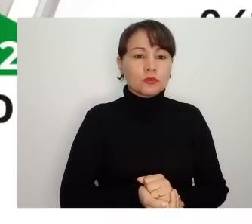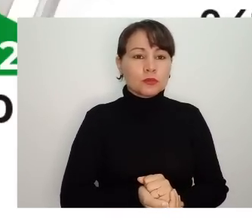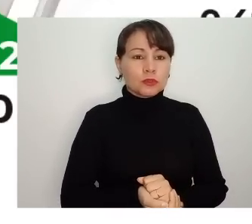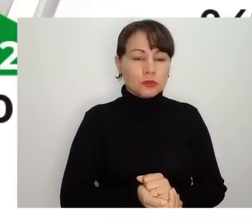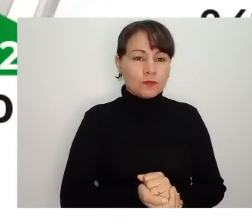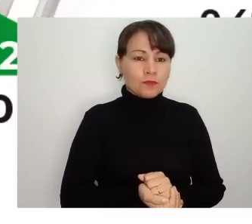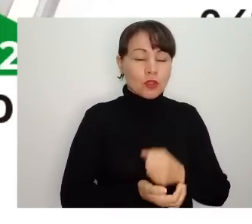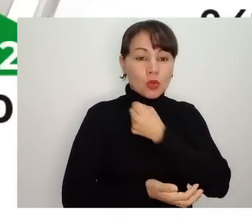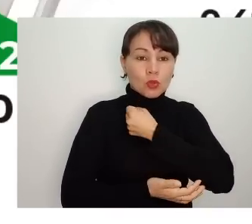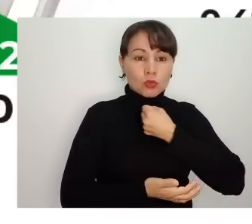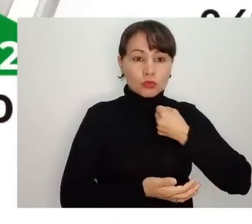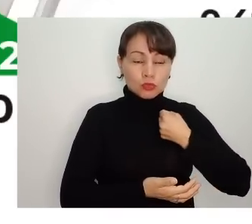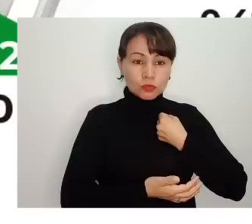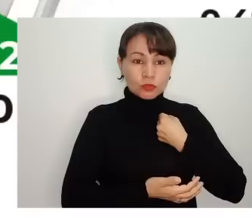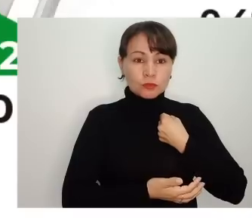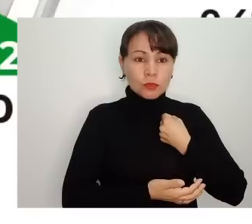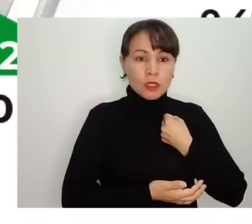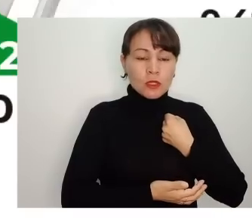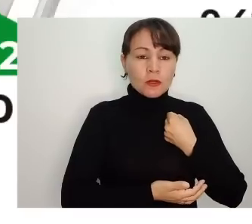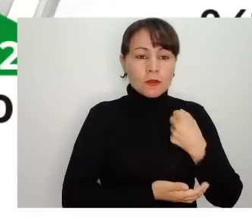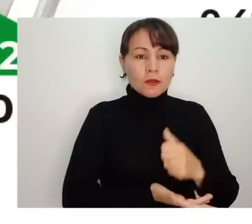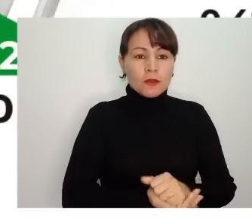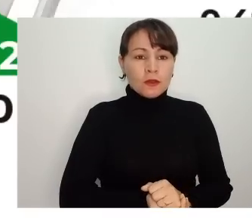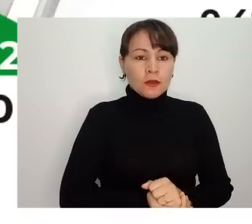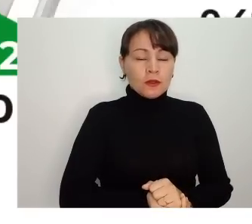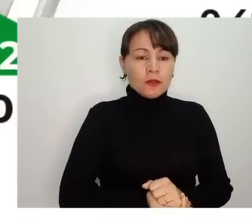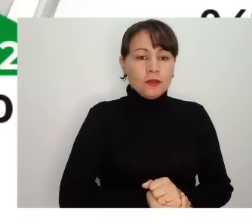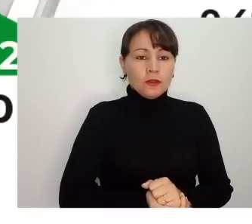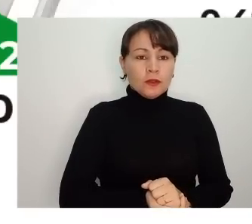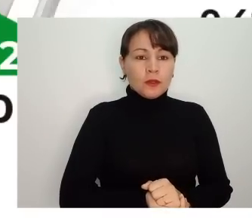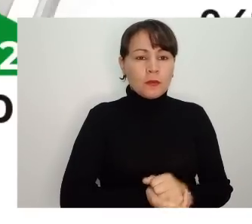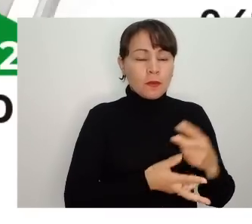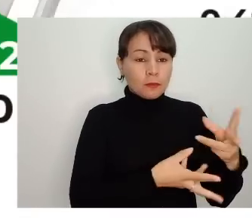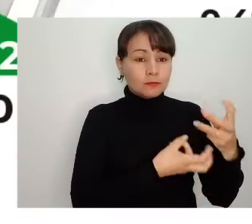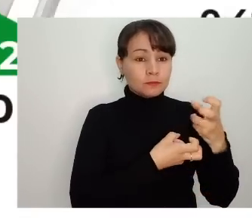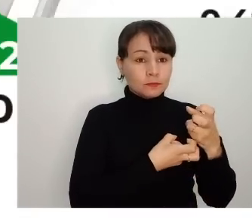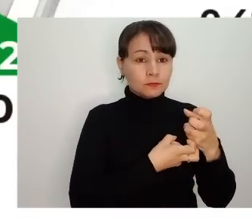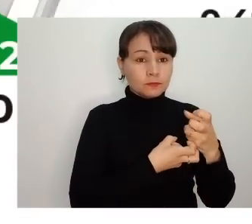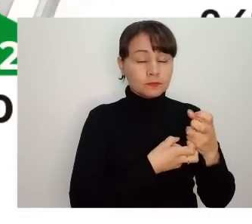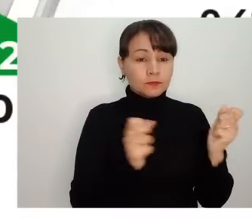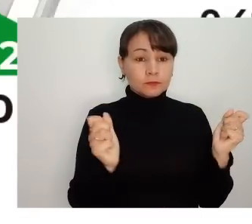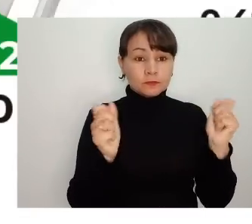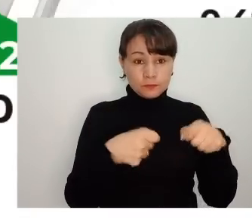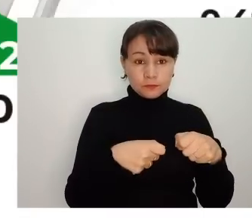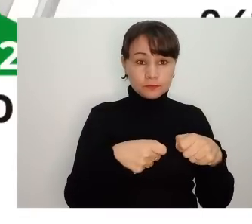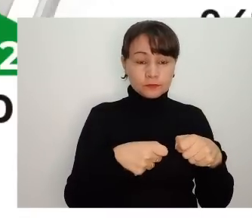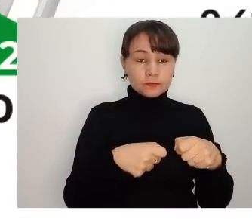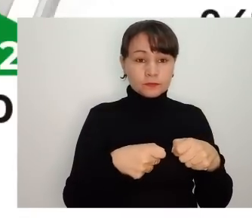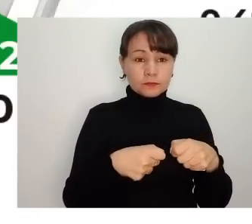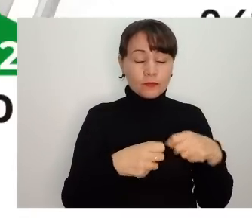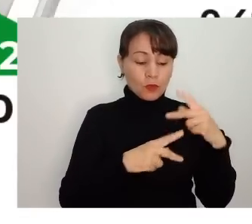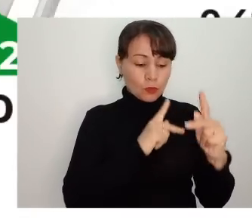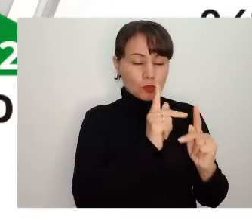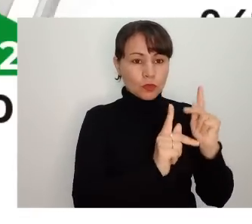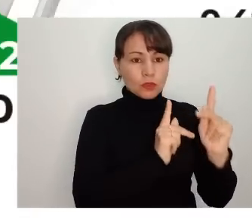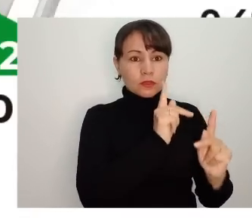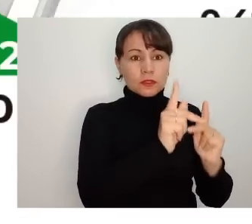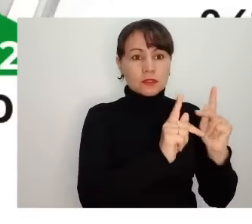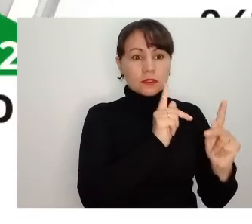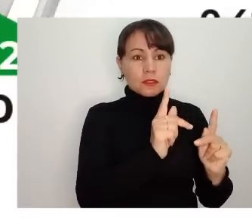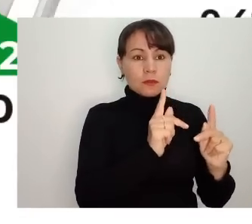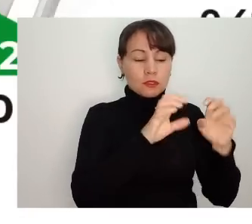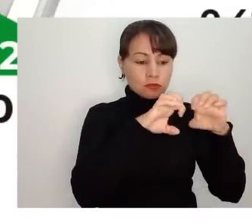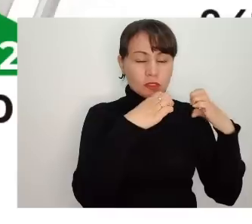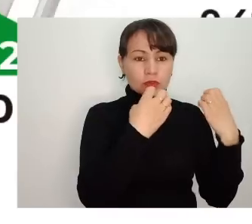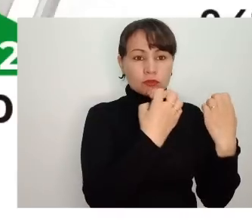uma mensuração, um número que nós mensuramos para identificar a capacidade de